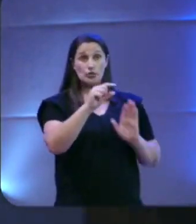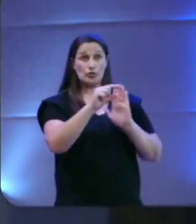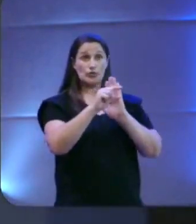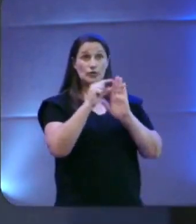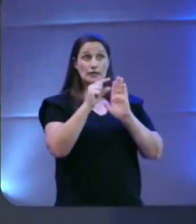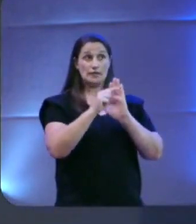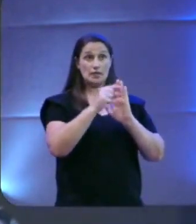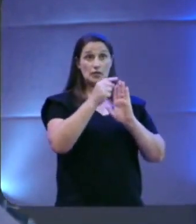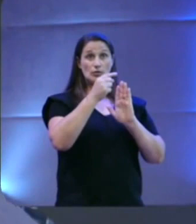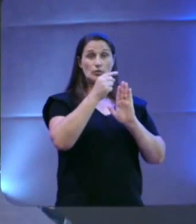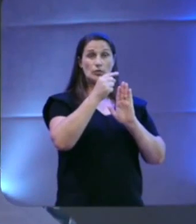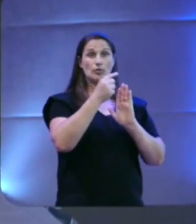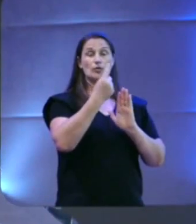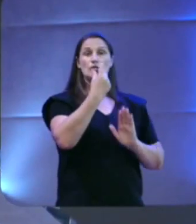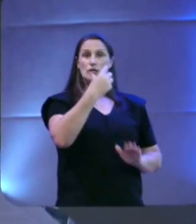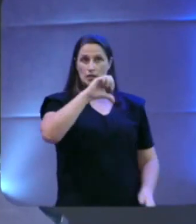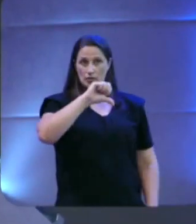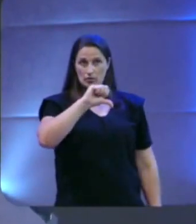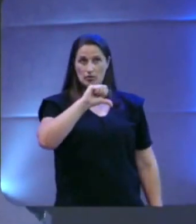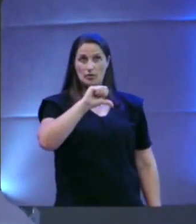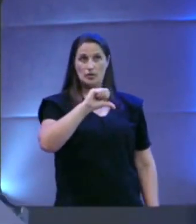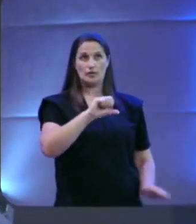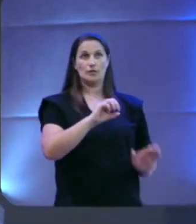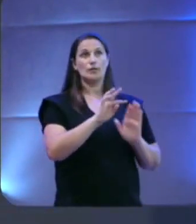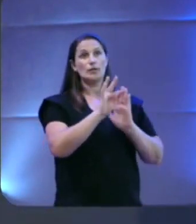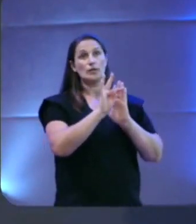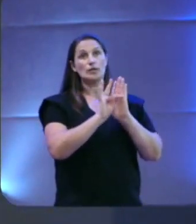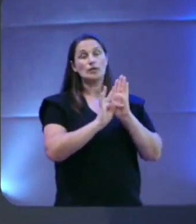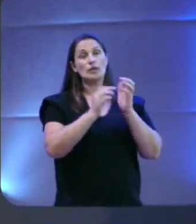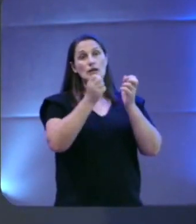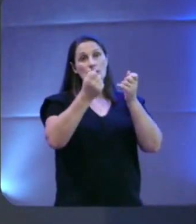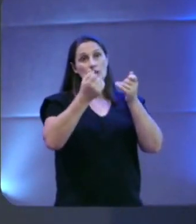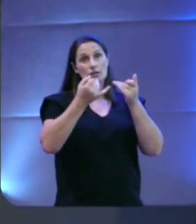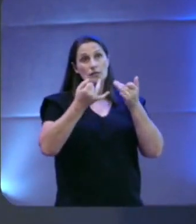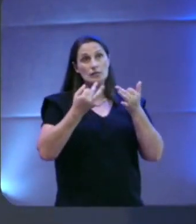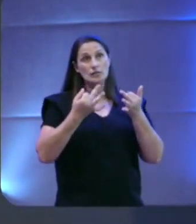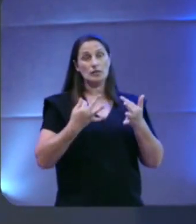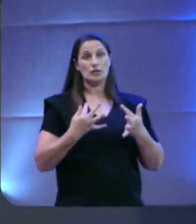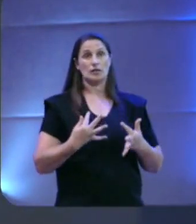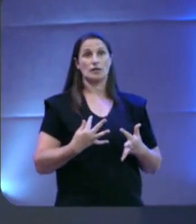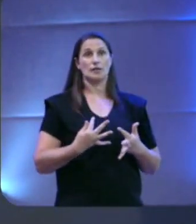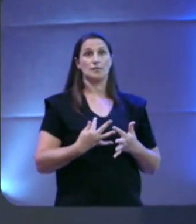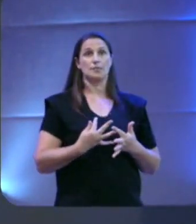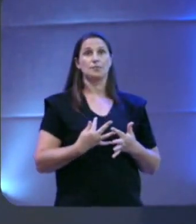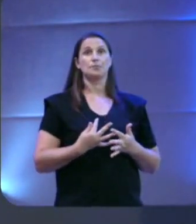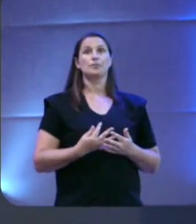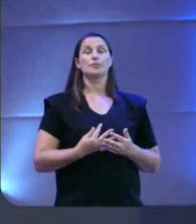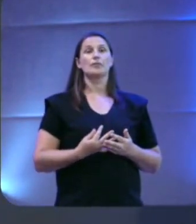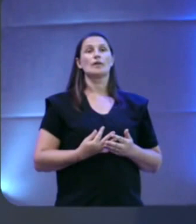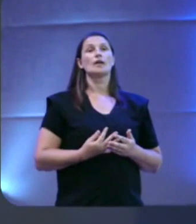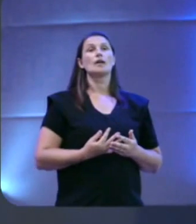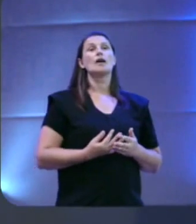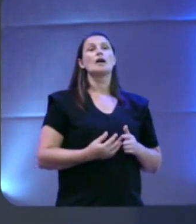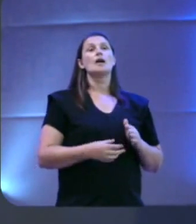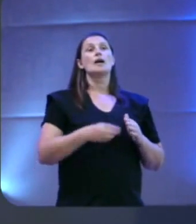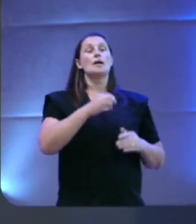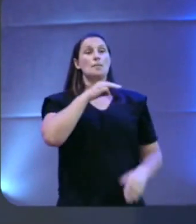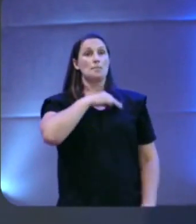texto grifado ainda na sua Bíblia, esse é um texto para você ali anotar, voltar a ele. Mateus